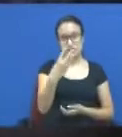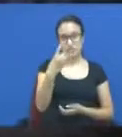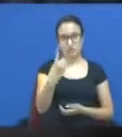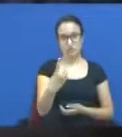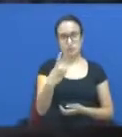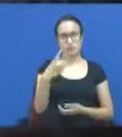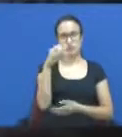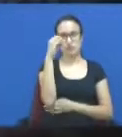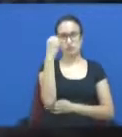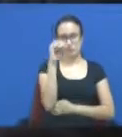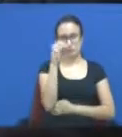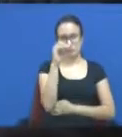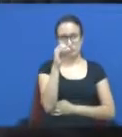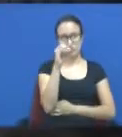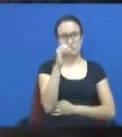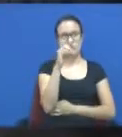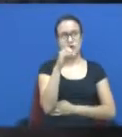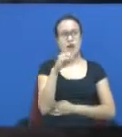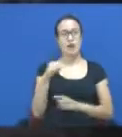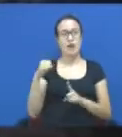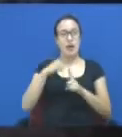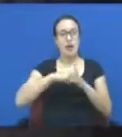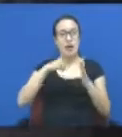como preferirem, completará